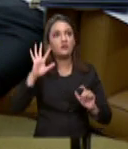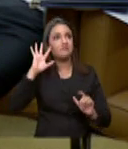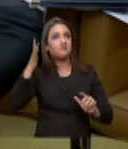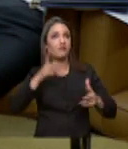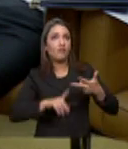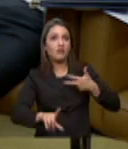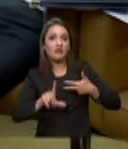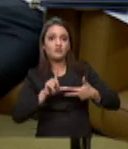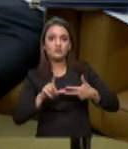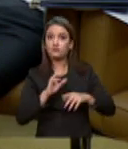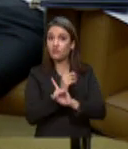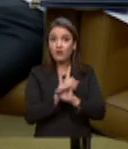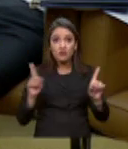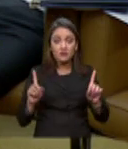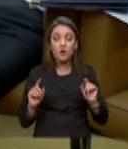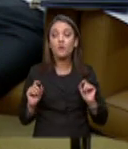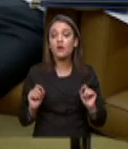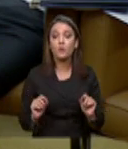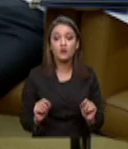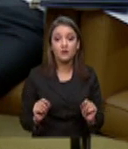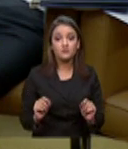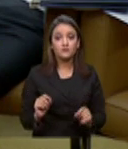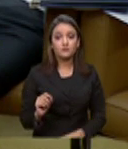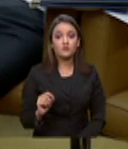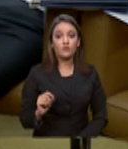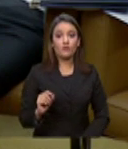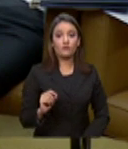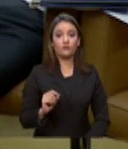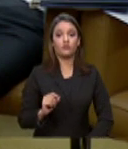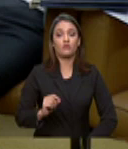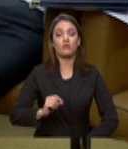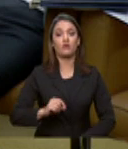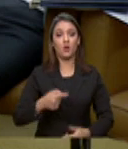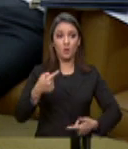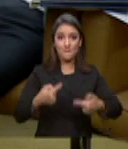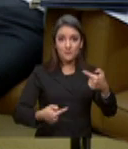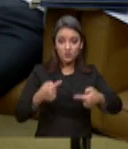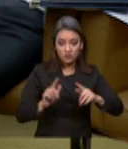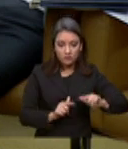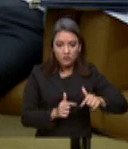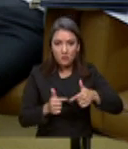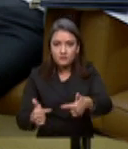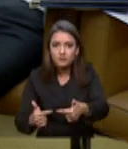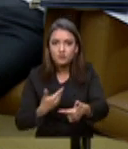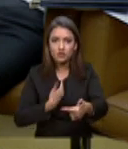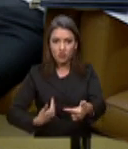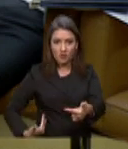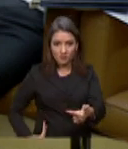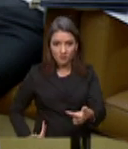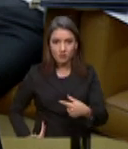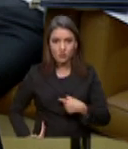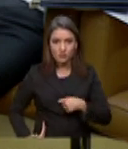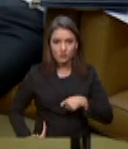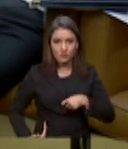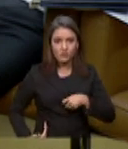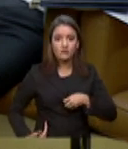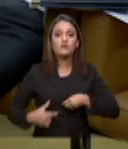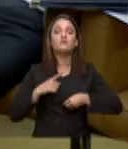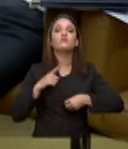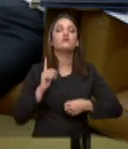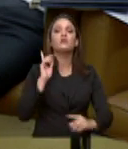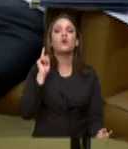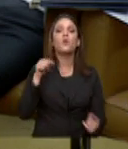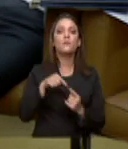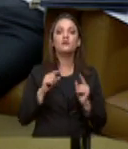legislativa em falta, se trata, evidentemente, de uma política de governo que visa desmontar o plano